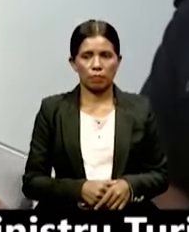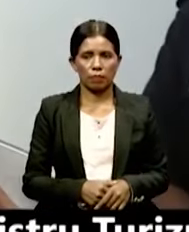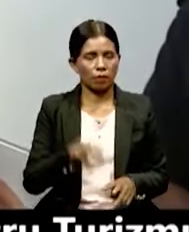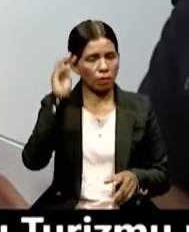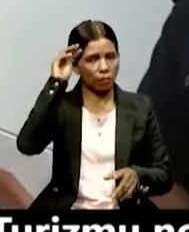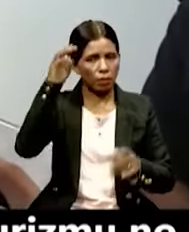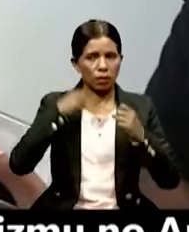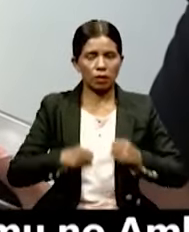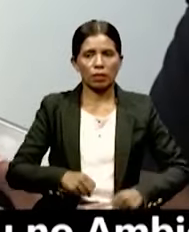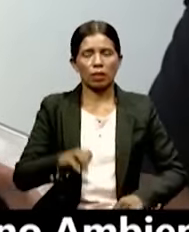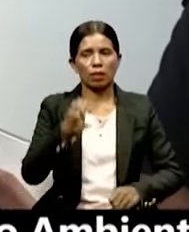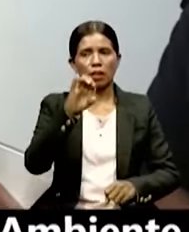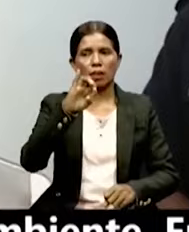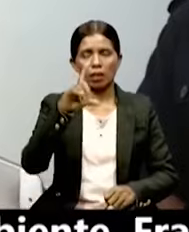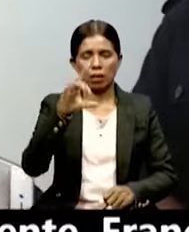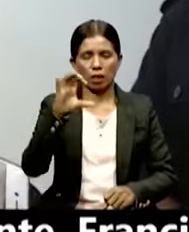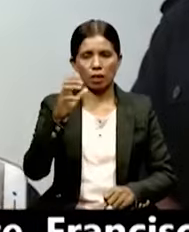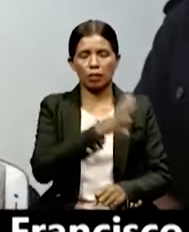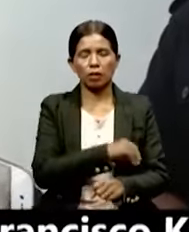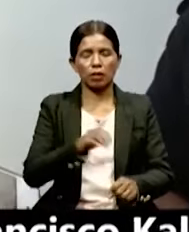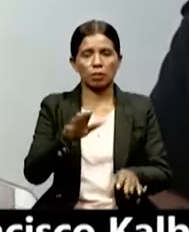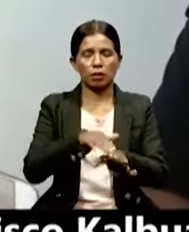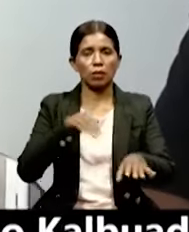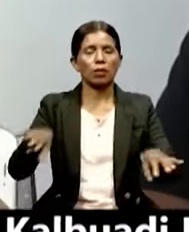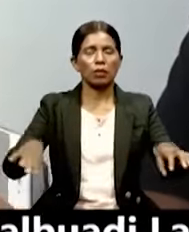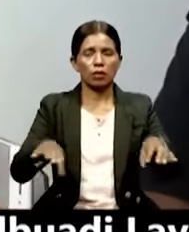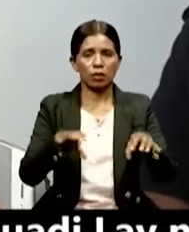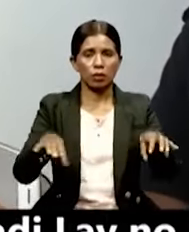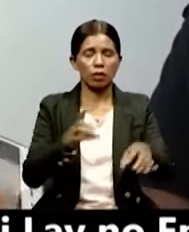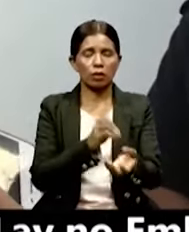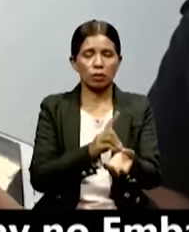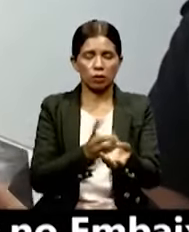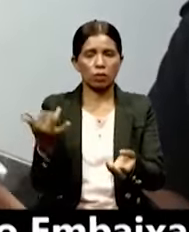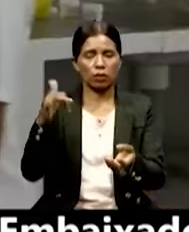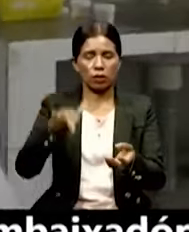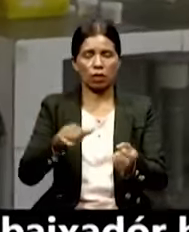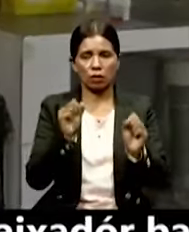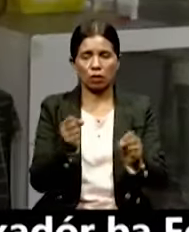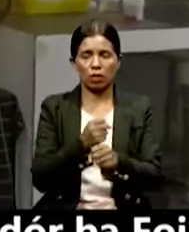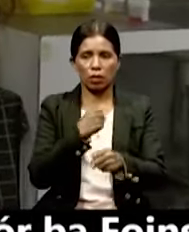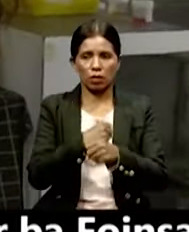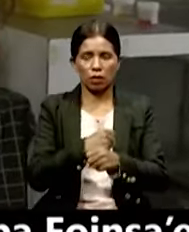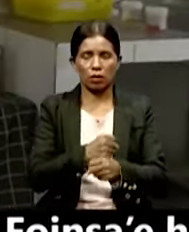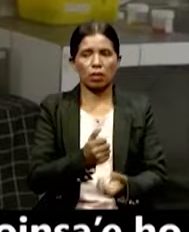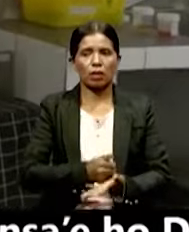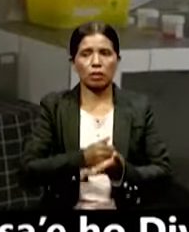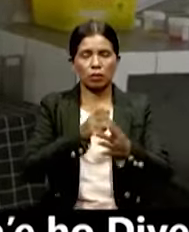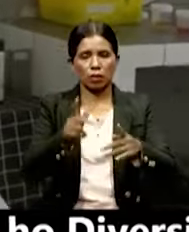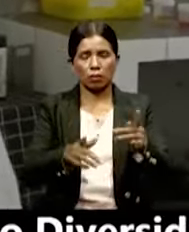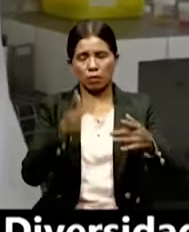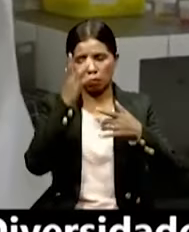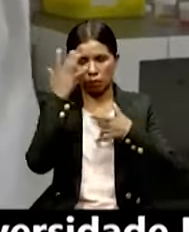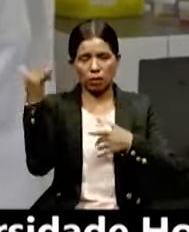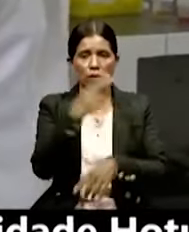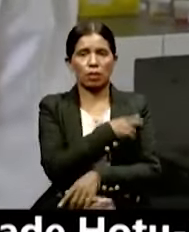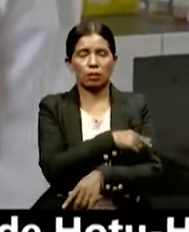Ministra Saúde Elia dos Reis Amaral garante recrutamento Fomba Pessoal Saúde Cira suficiente atual atendimento para paciente e a facilidade